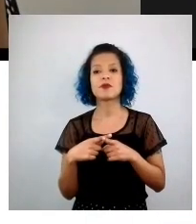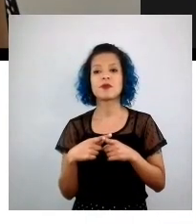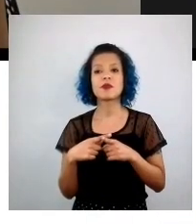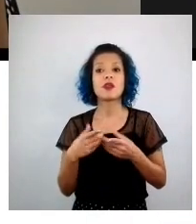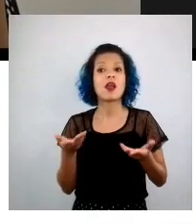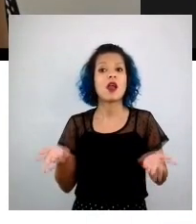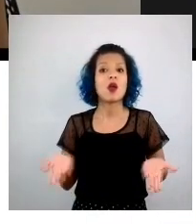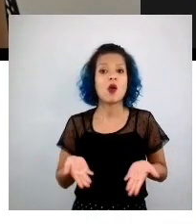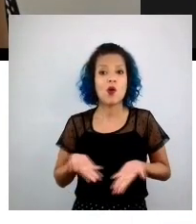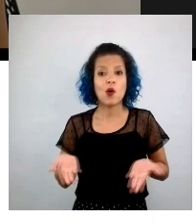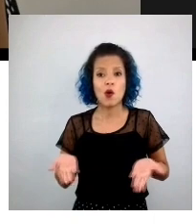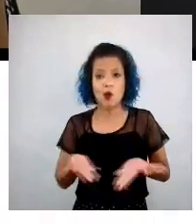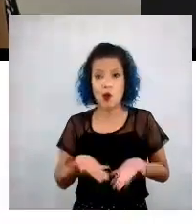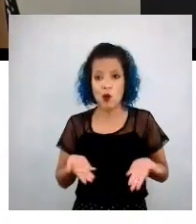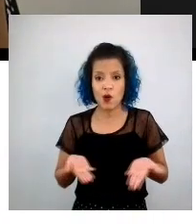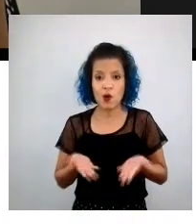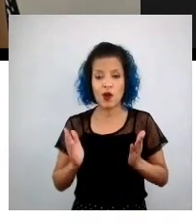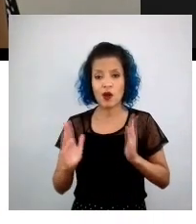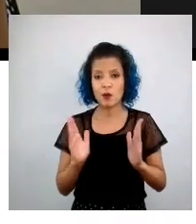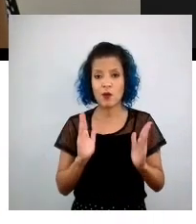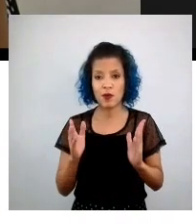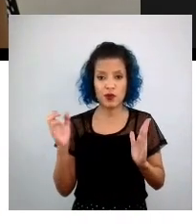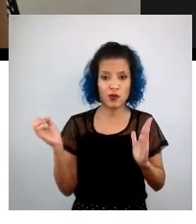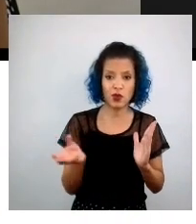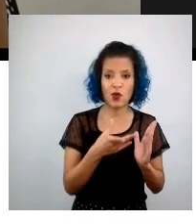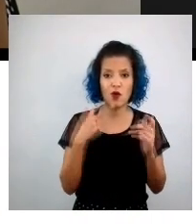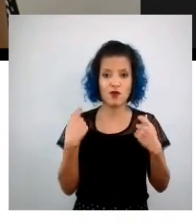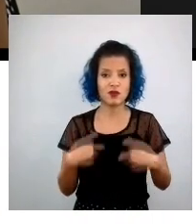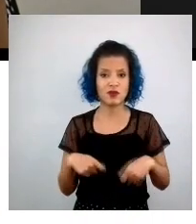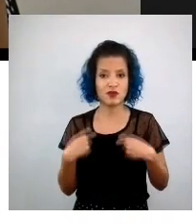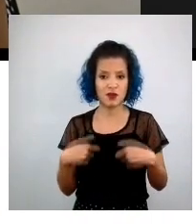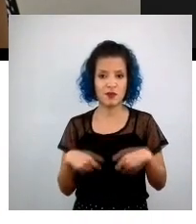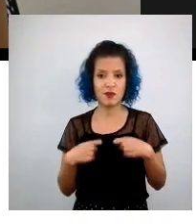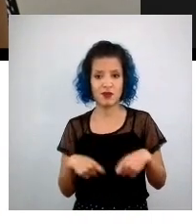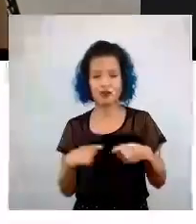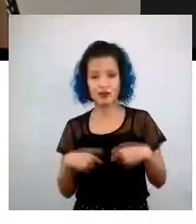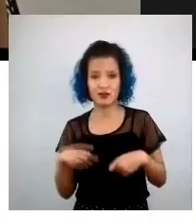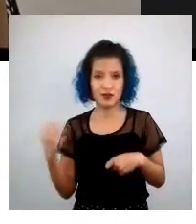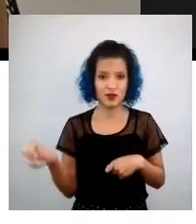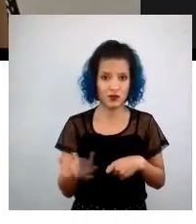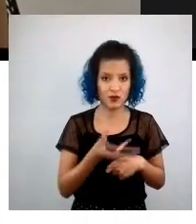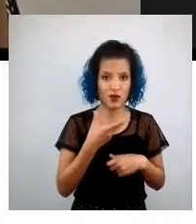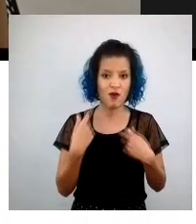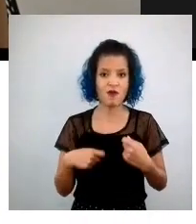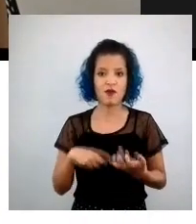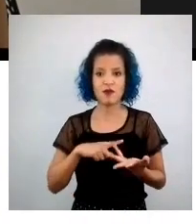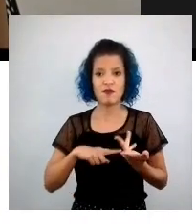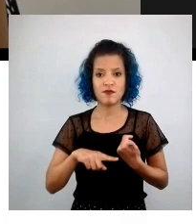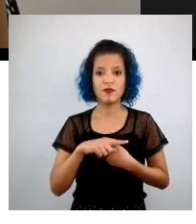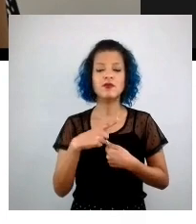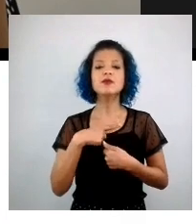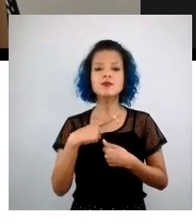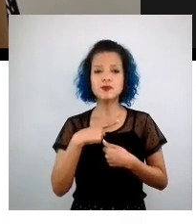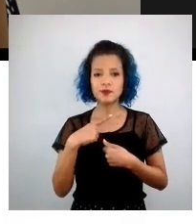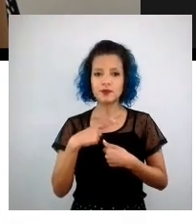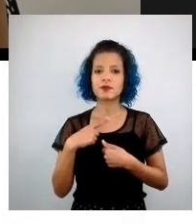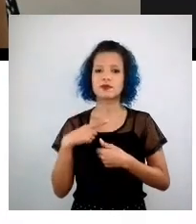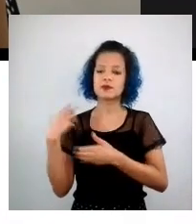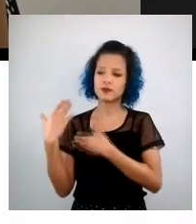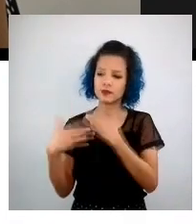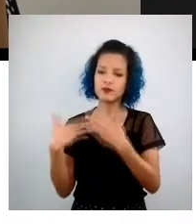era de novas demandas. E essas novas demandas, elas passam por trajetórias. Eu sempre acho que a